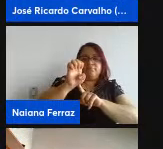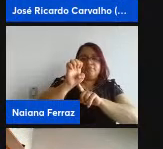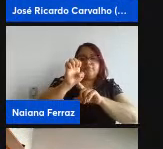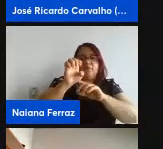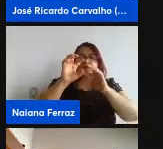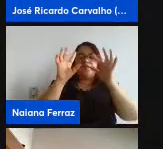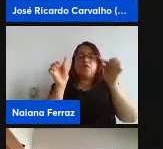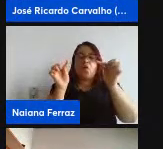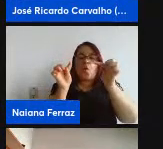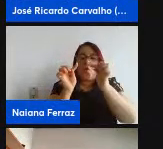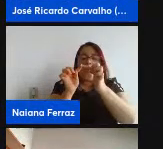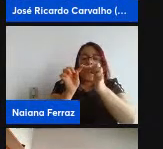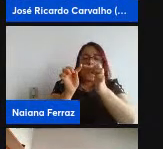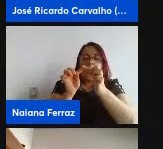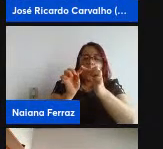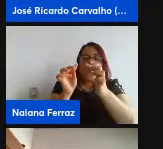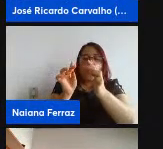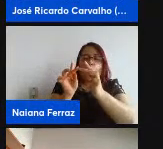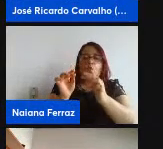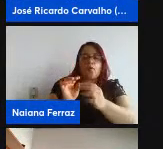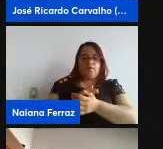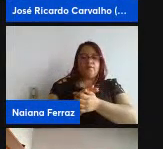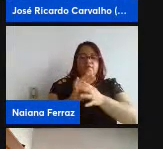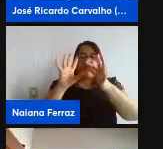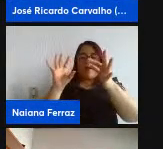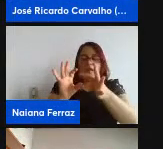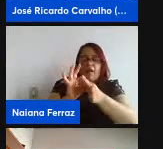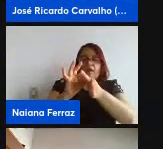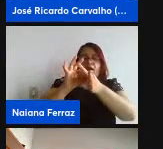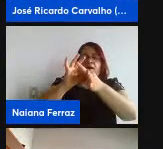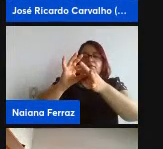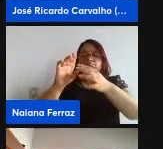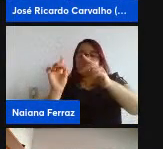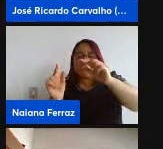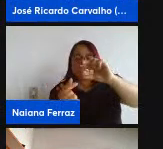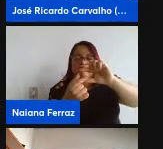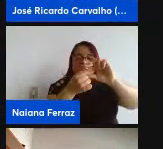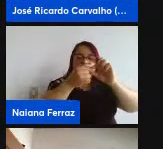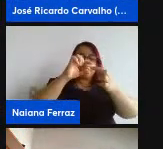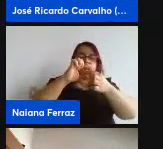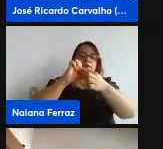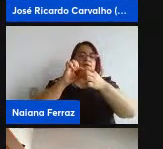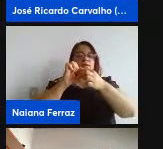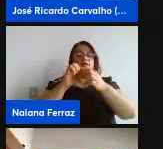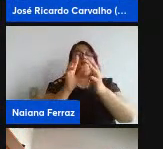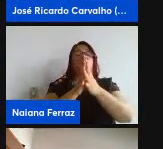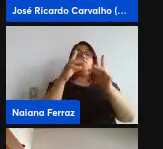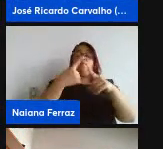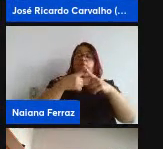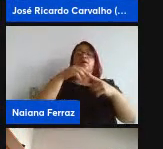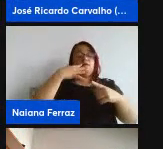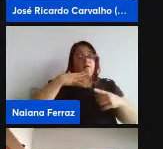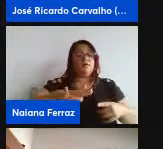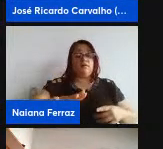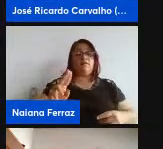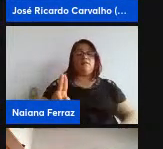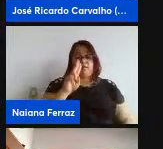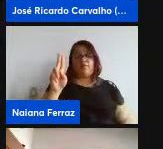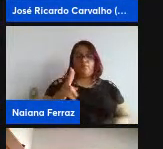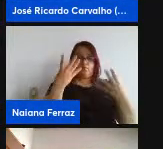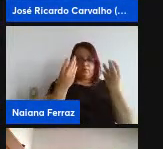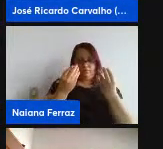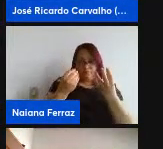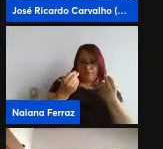conectores, né? A gente tem esses conectores que vão ligando, porque esse é um recurso também que as crianças utilizam muito, né?